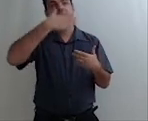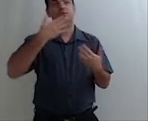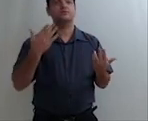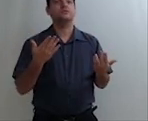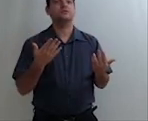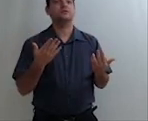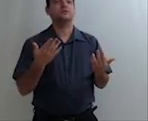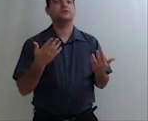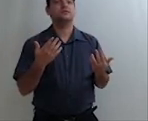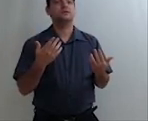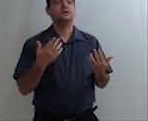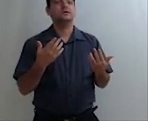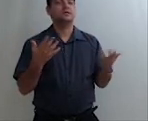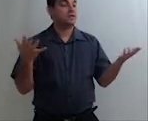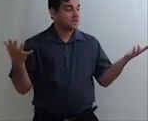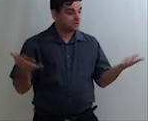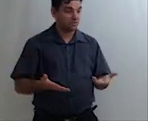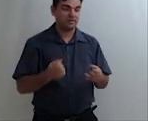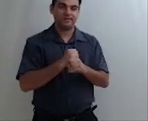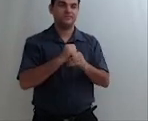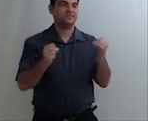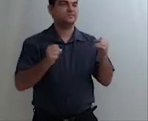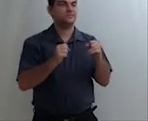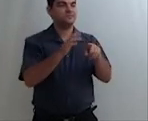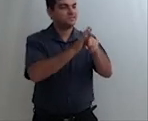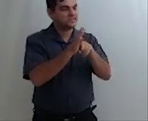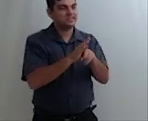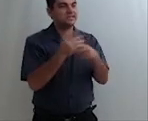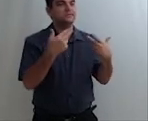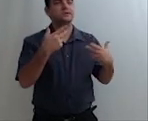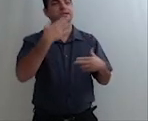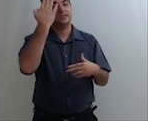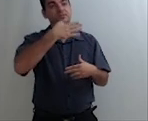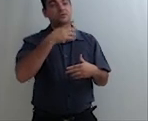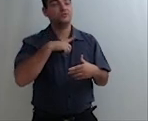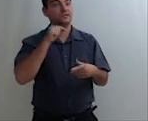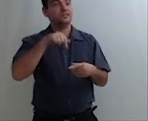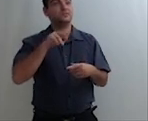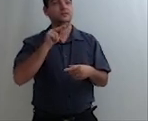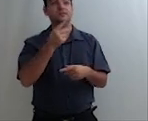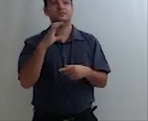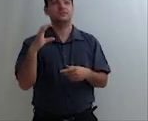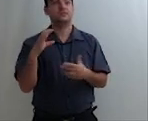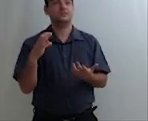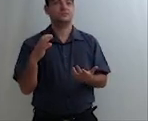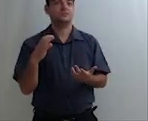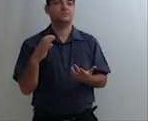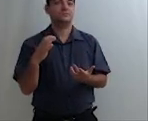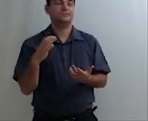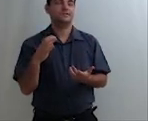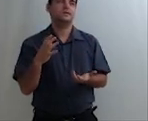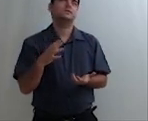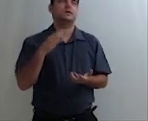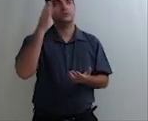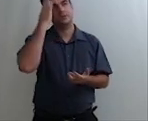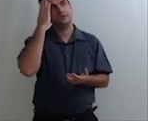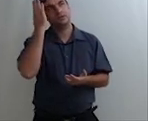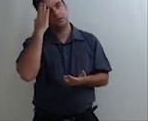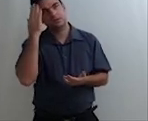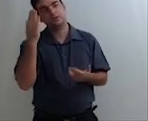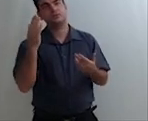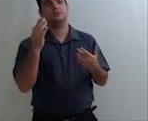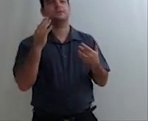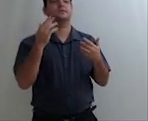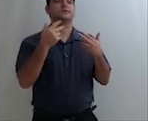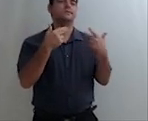apreciadas neste momento do Abas Corpus é óbvio que essas questões relativas às provas